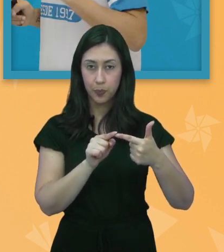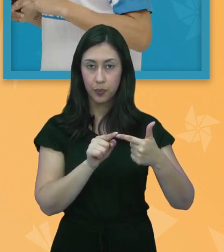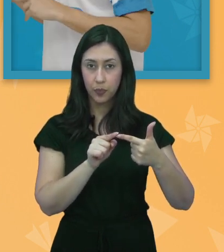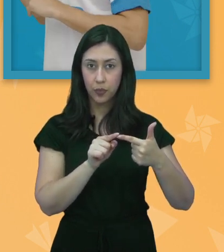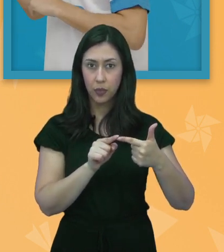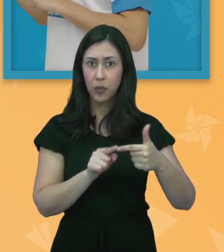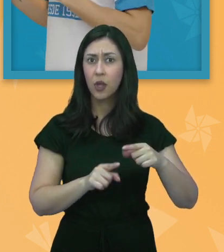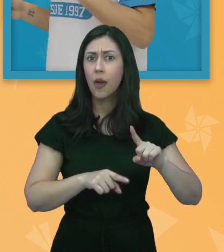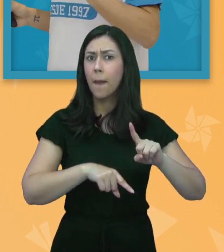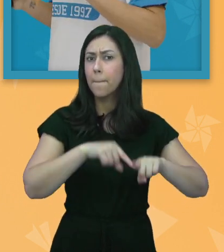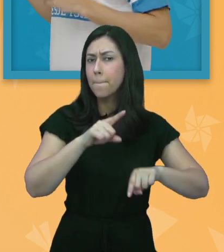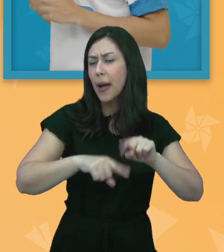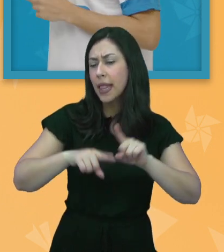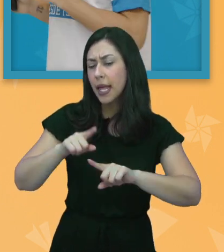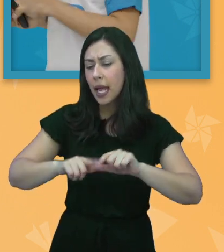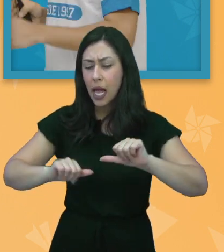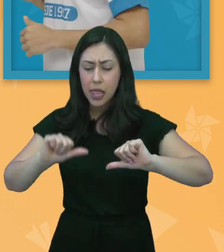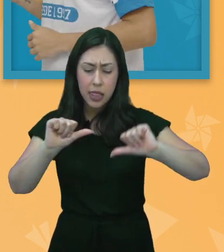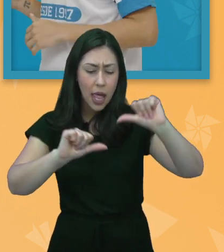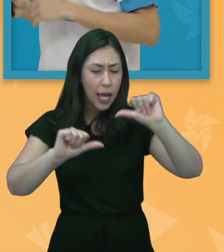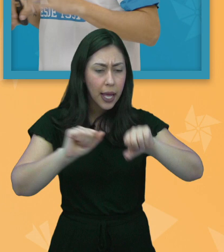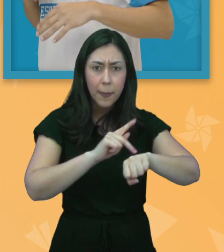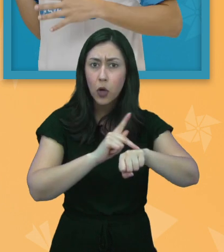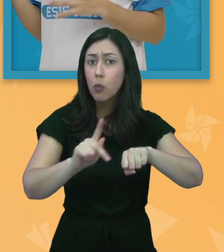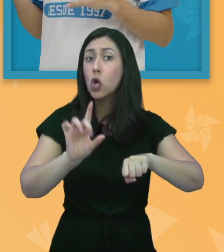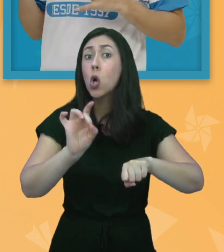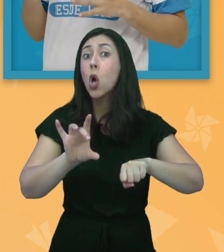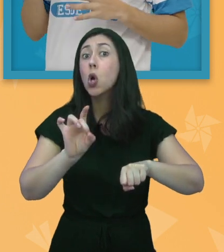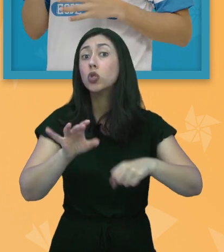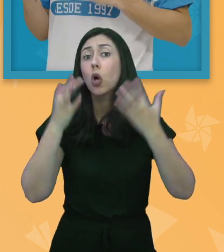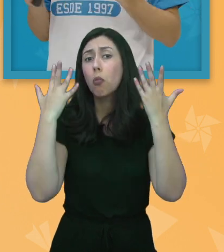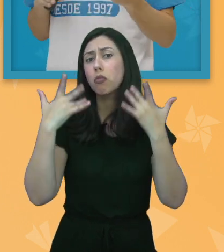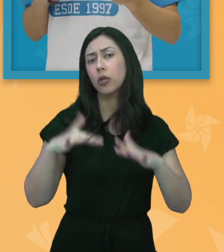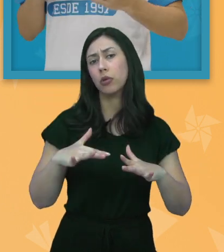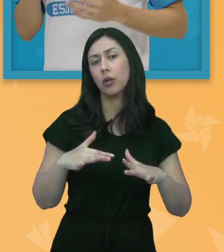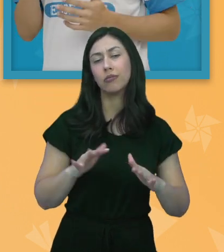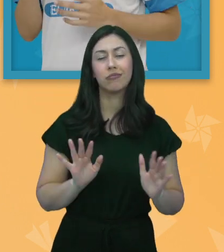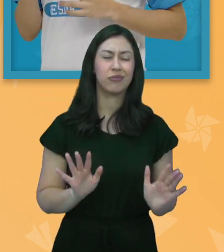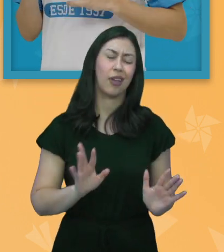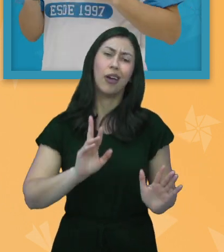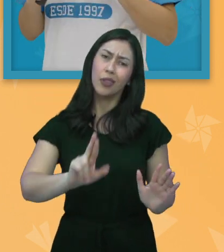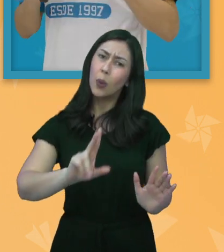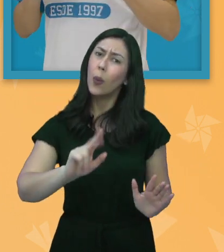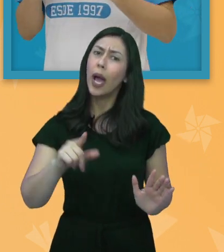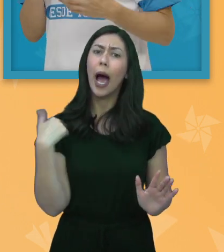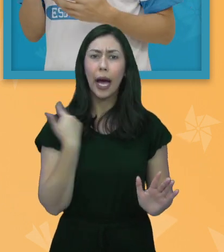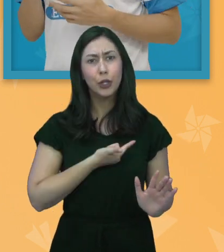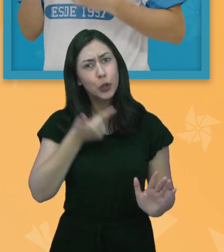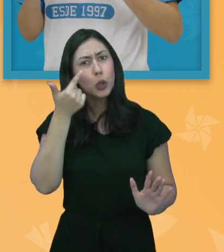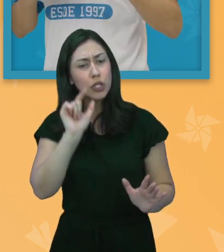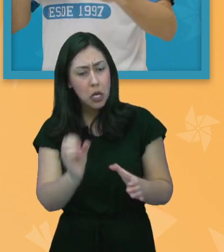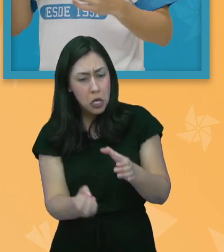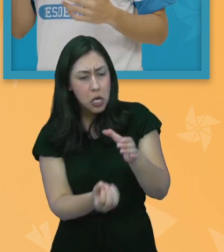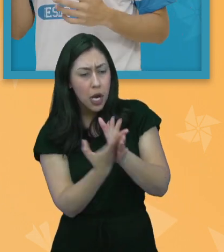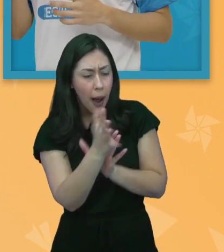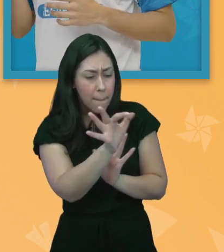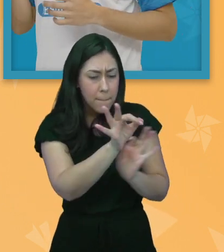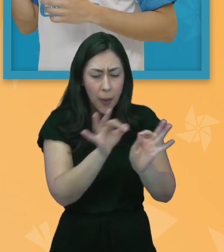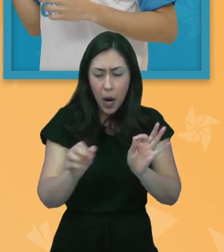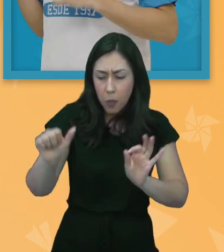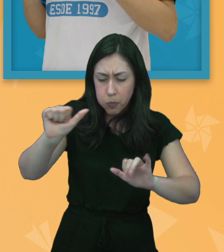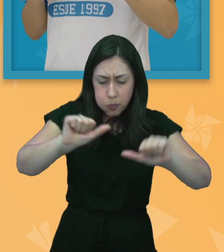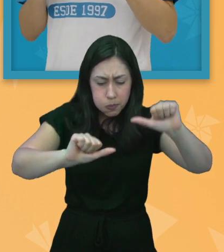Afirmativa 2. Materiais quimicamente puros são de origem natural. Não, né, pessoal? A gente consegue sintetizar e purificar